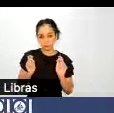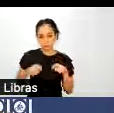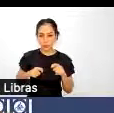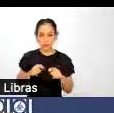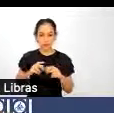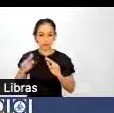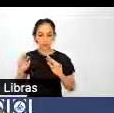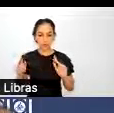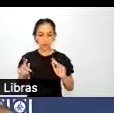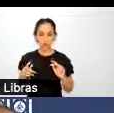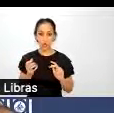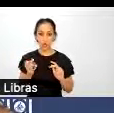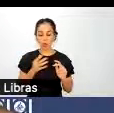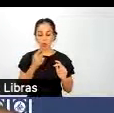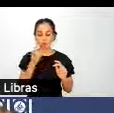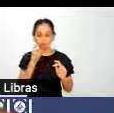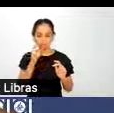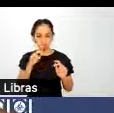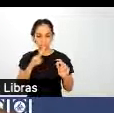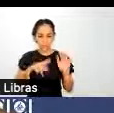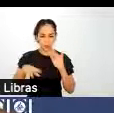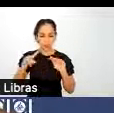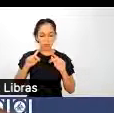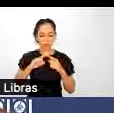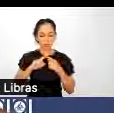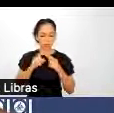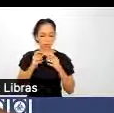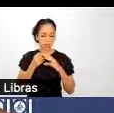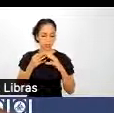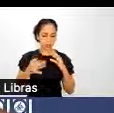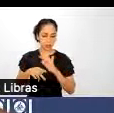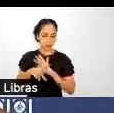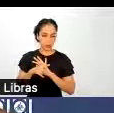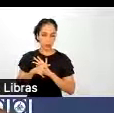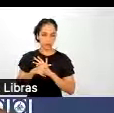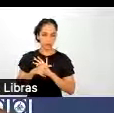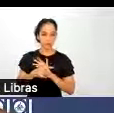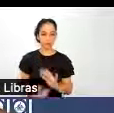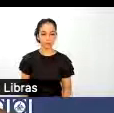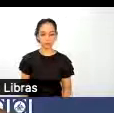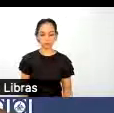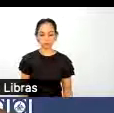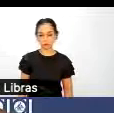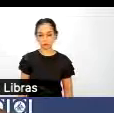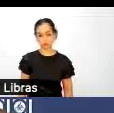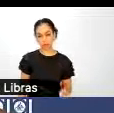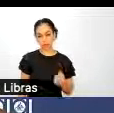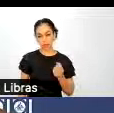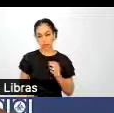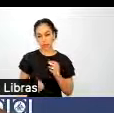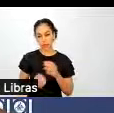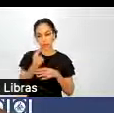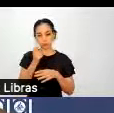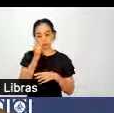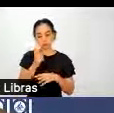nova estética, mas também incorporando os elementos existentes, né? De certa forma, criando um interesse